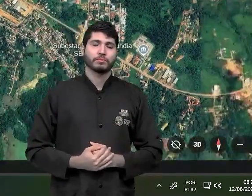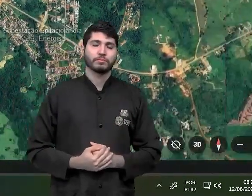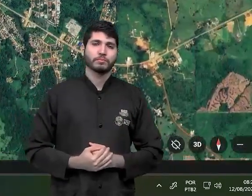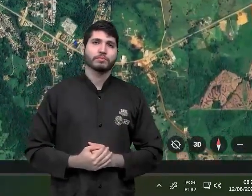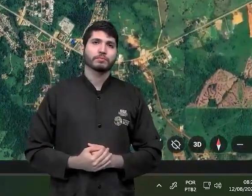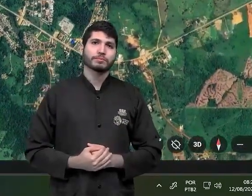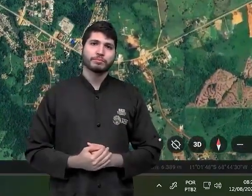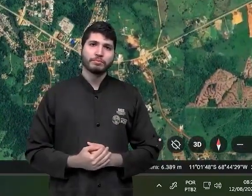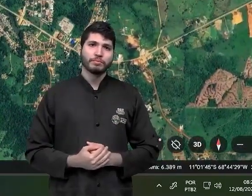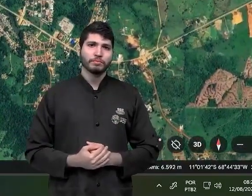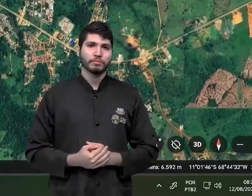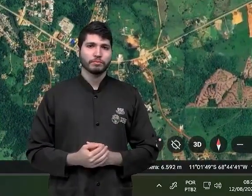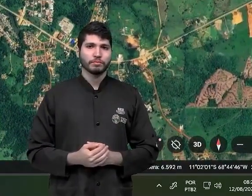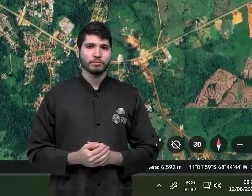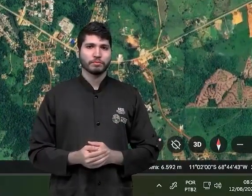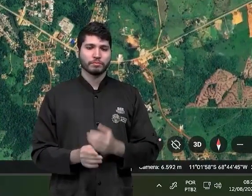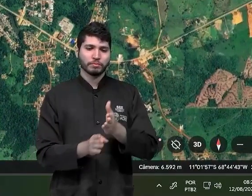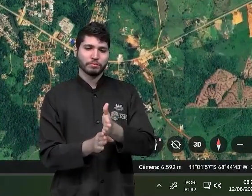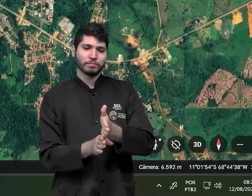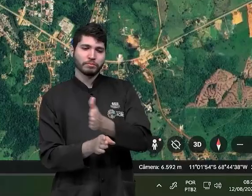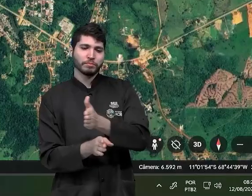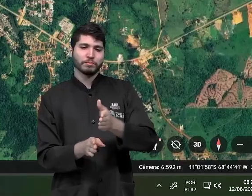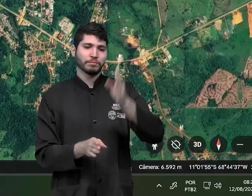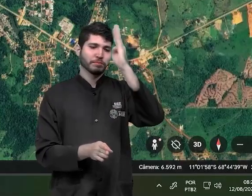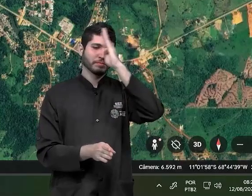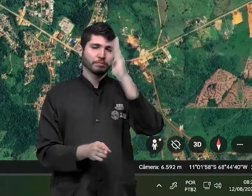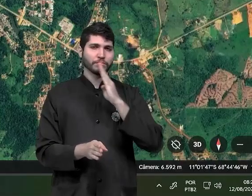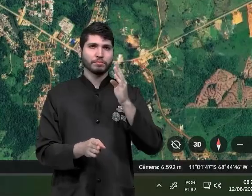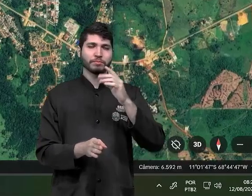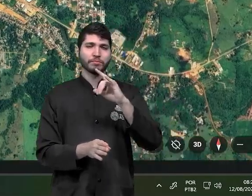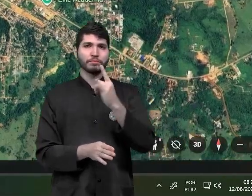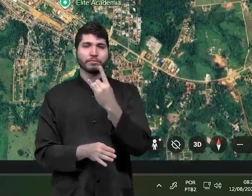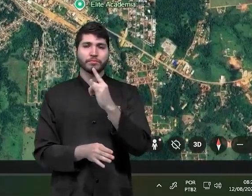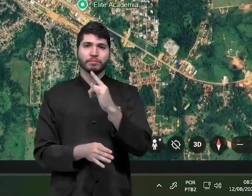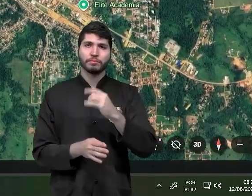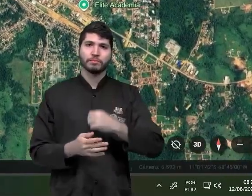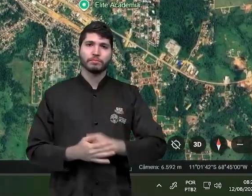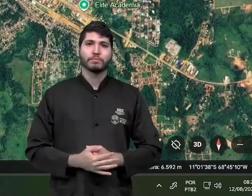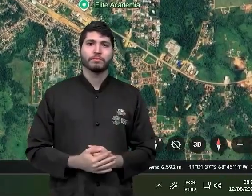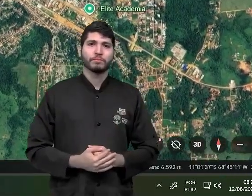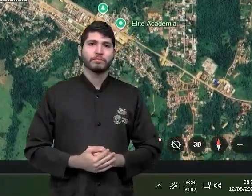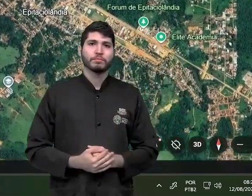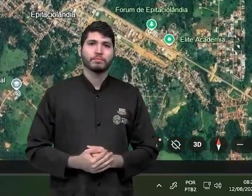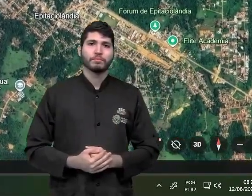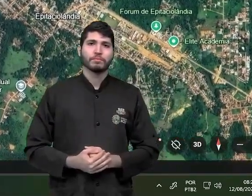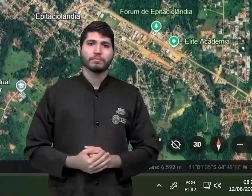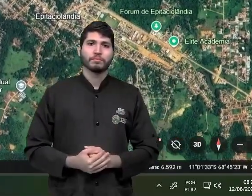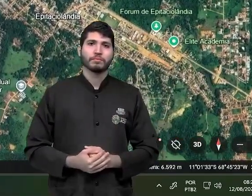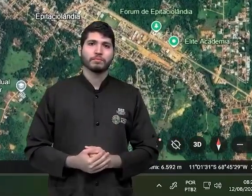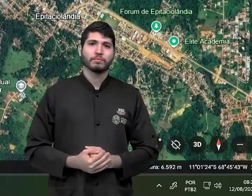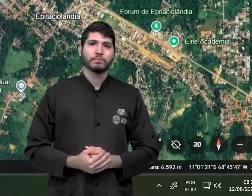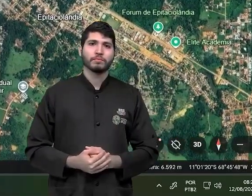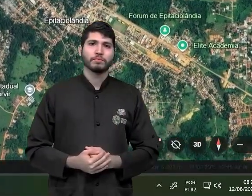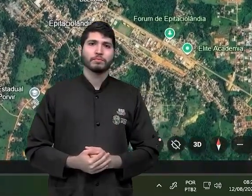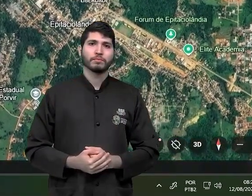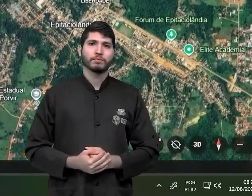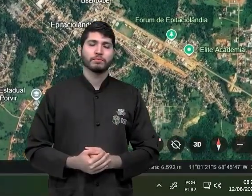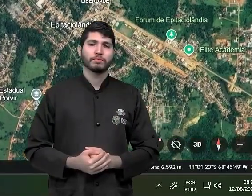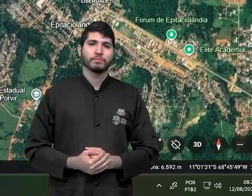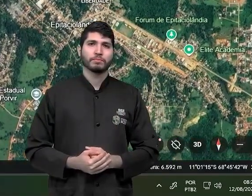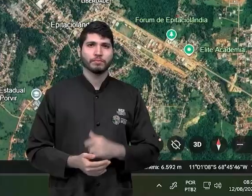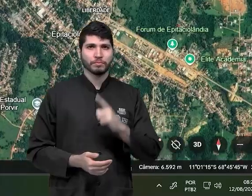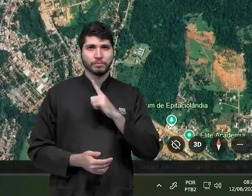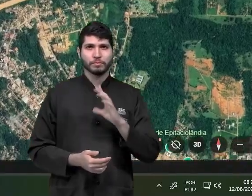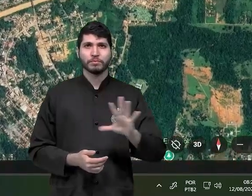Brasil e Bolívia, né, separando, então é a fronteira aqui com a Cobija também. Mas lá no Alto Acre tem região de